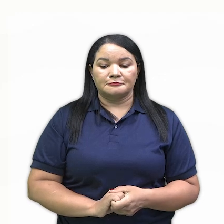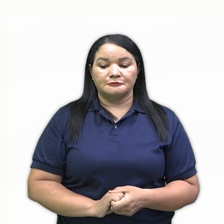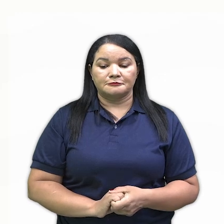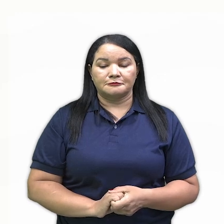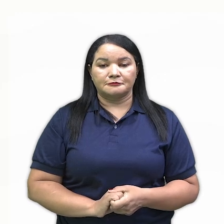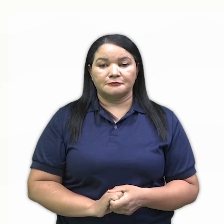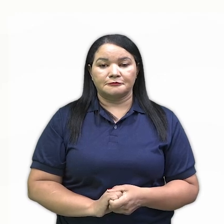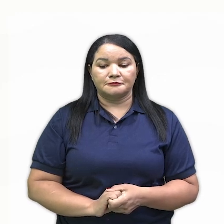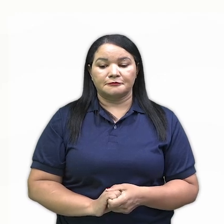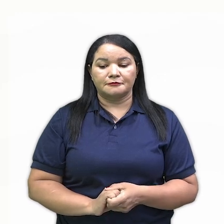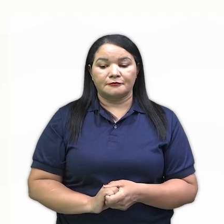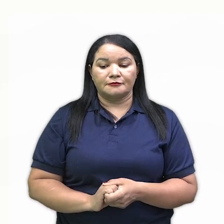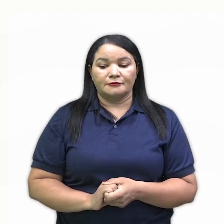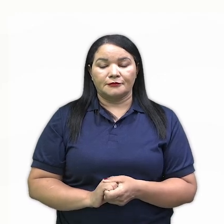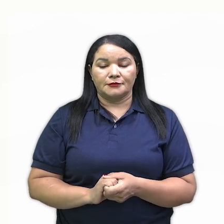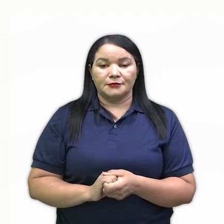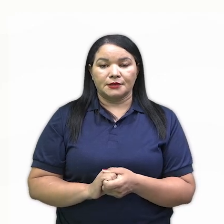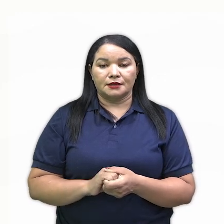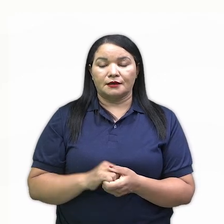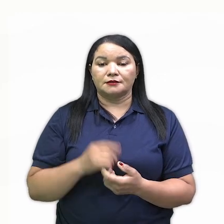cake.